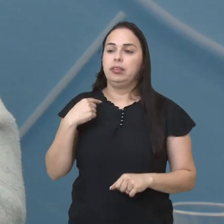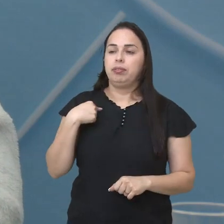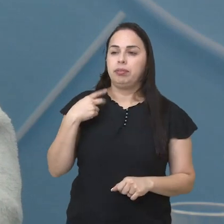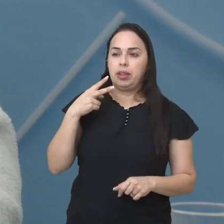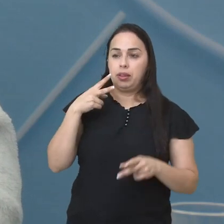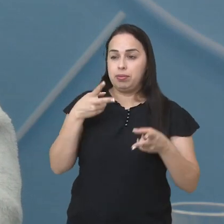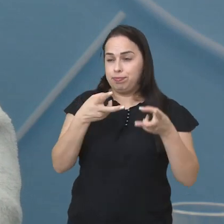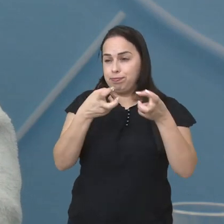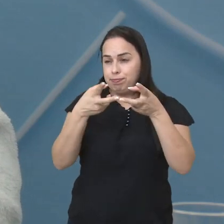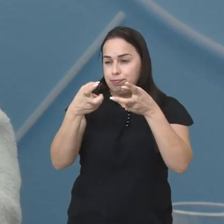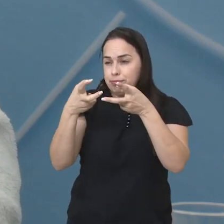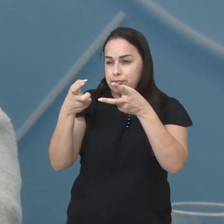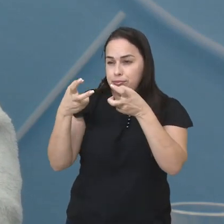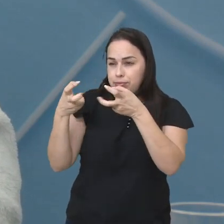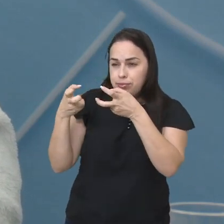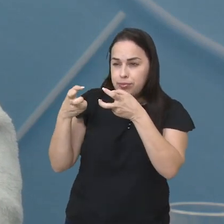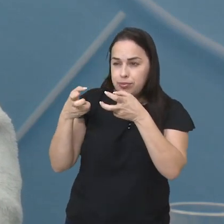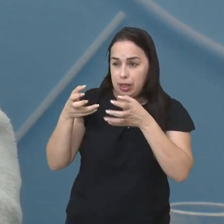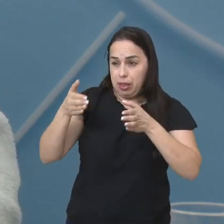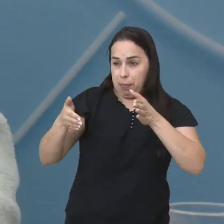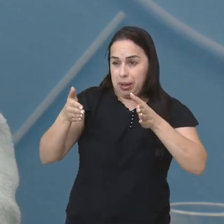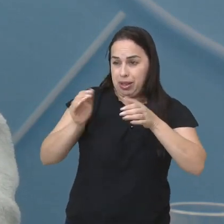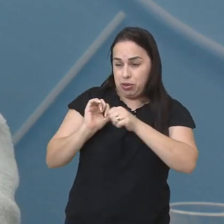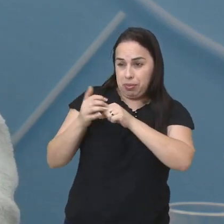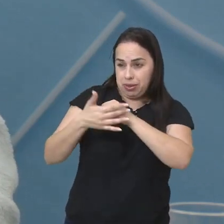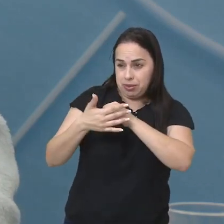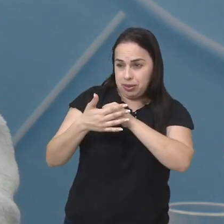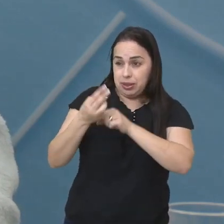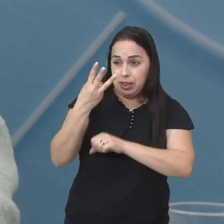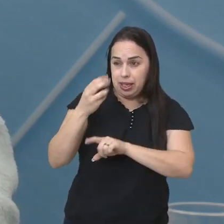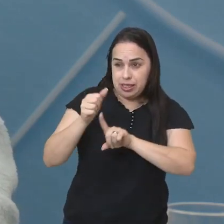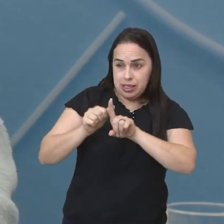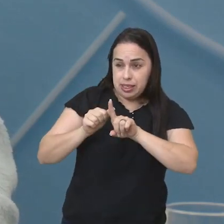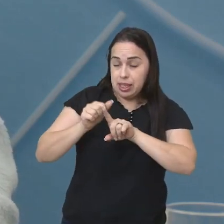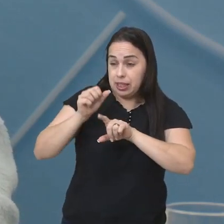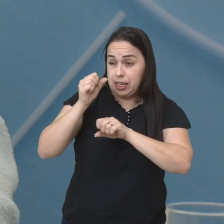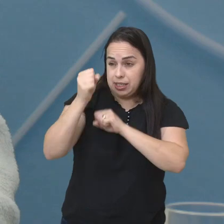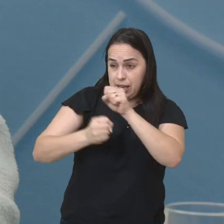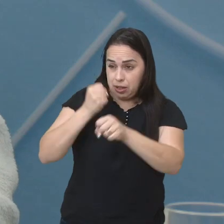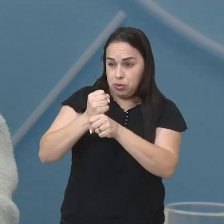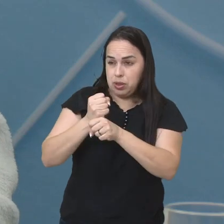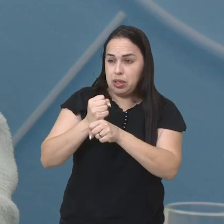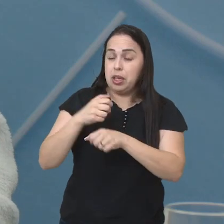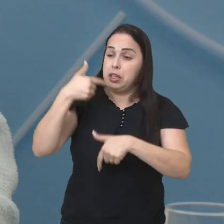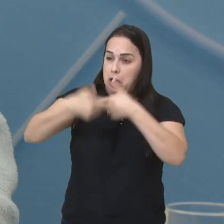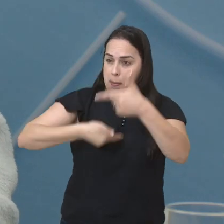ver nessa época de pandemia, nesses 3 anos aí trabalhando na linha de frente,